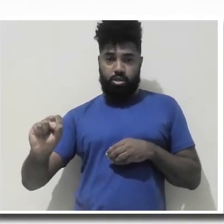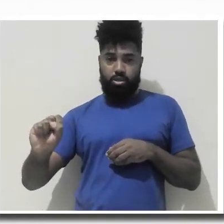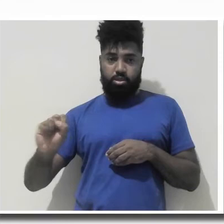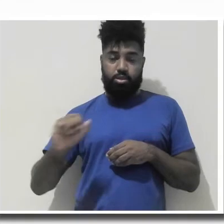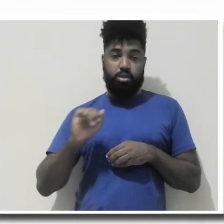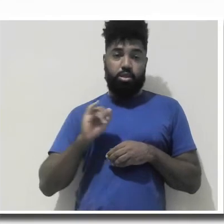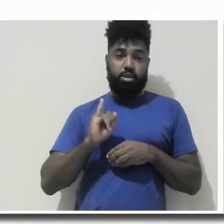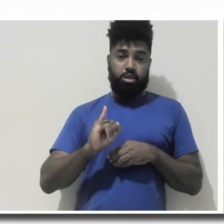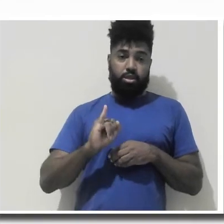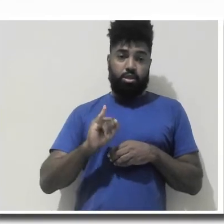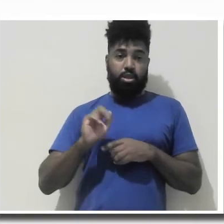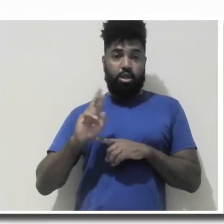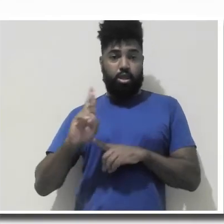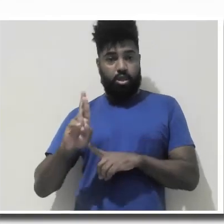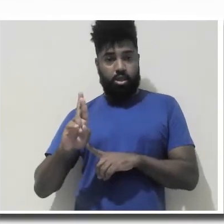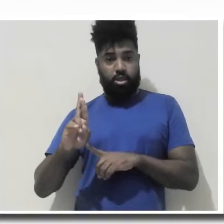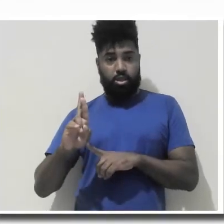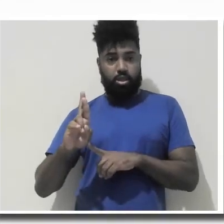ou